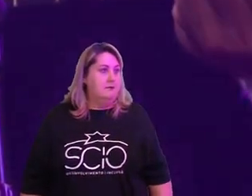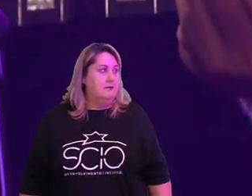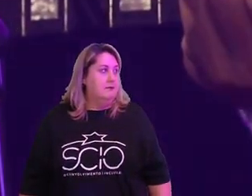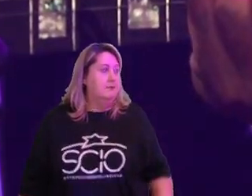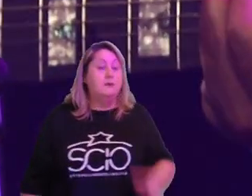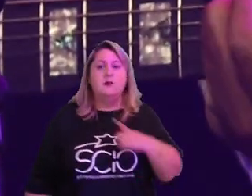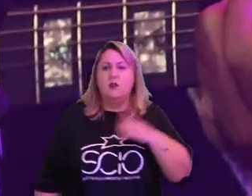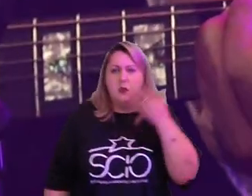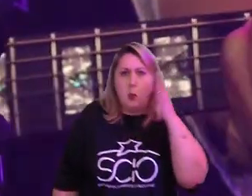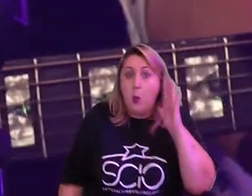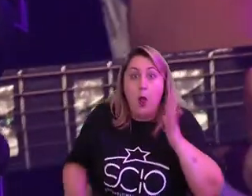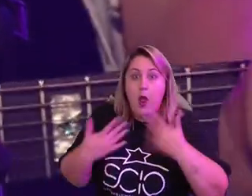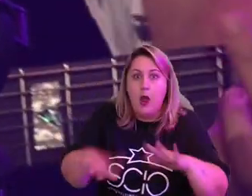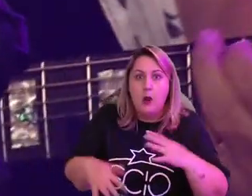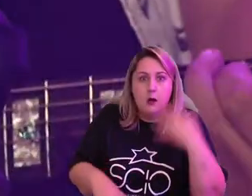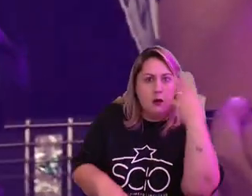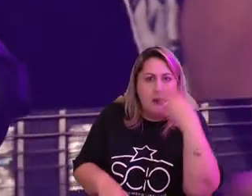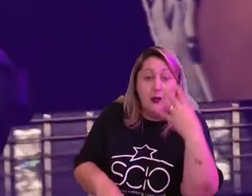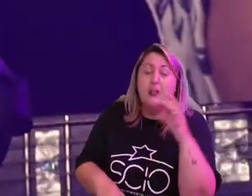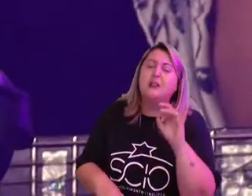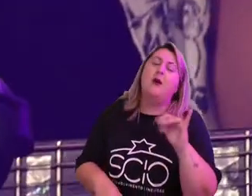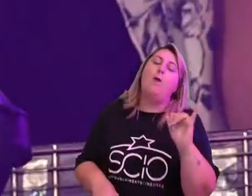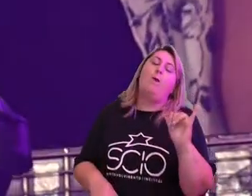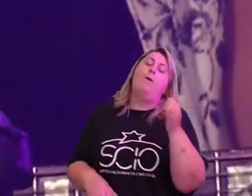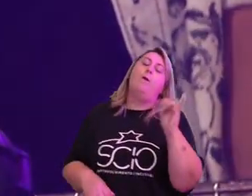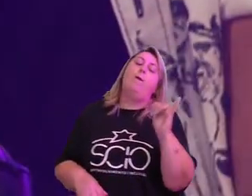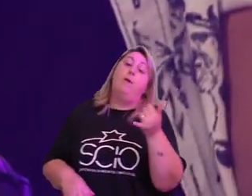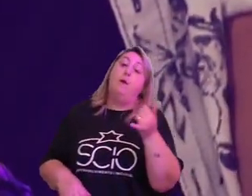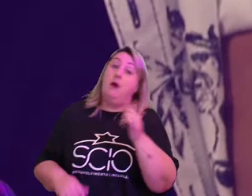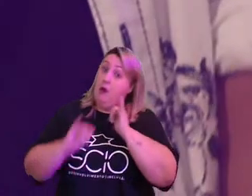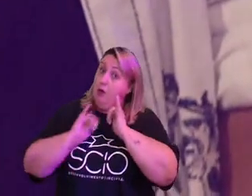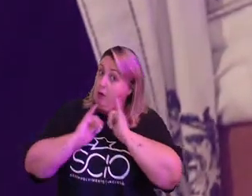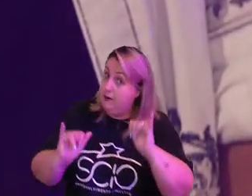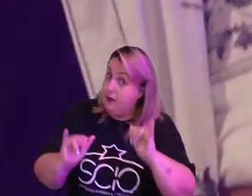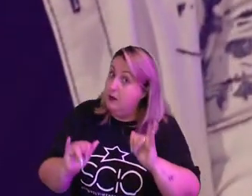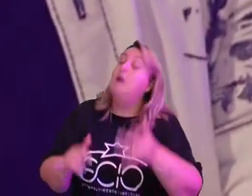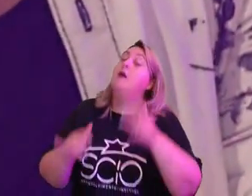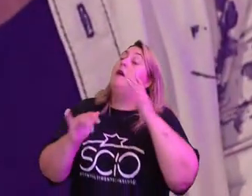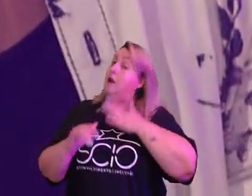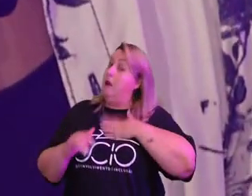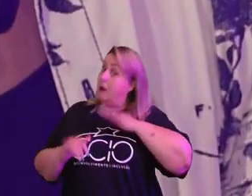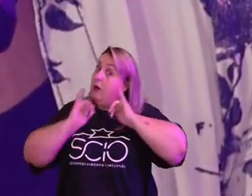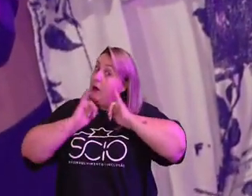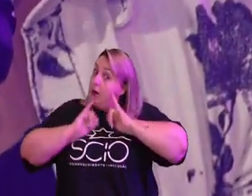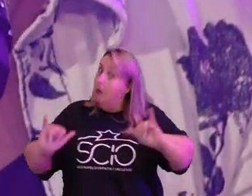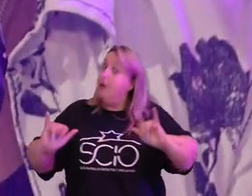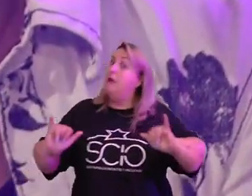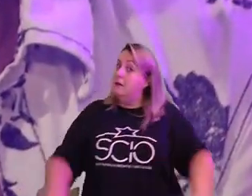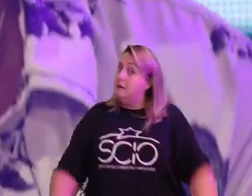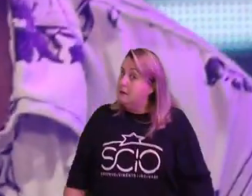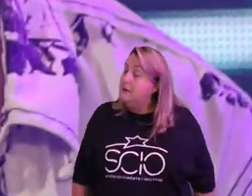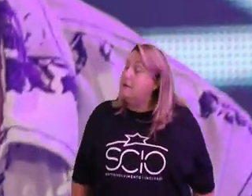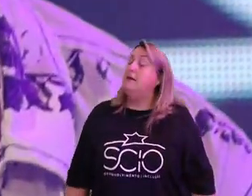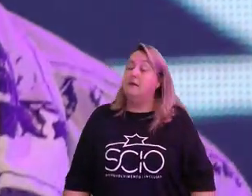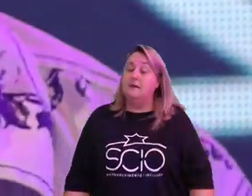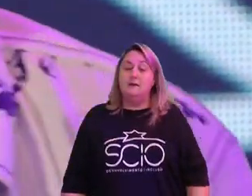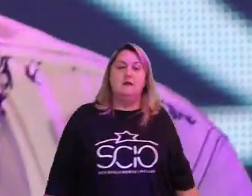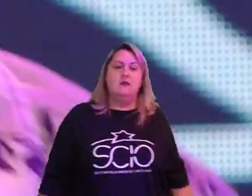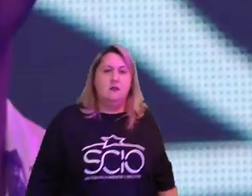Pra você se apaixonar, era só pra gente ficar. Eu te avisei, meu bem, eu te